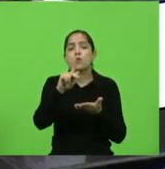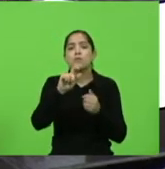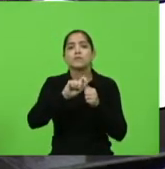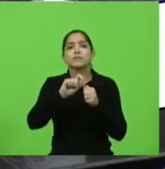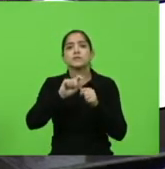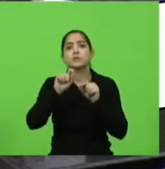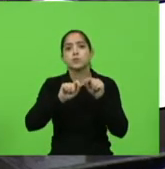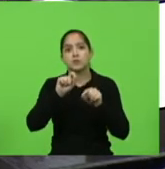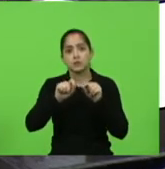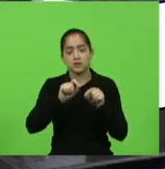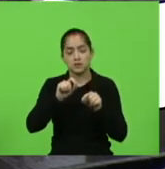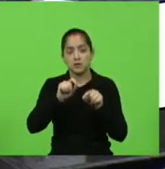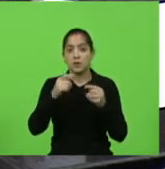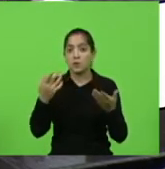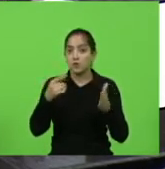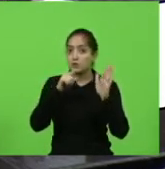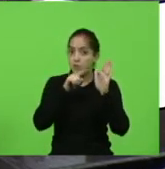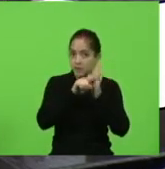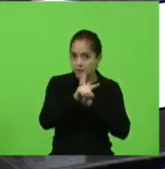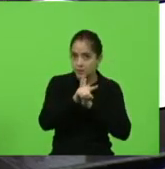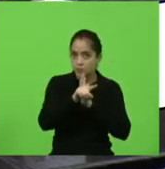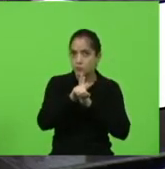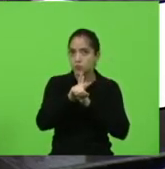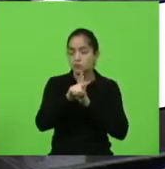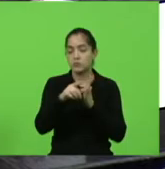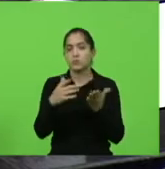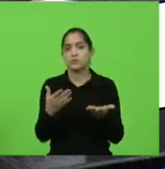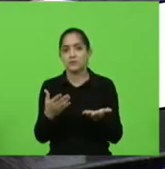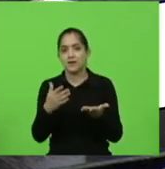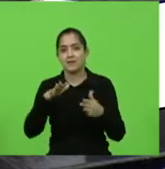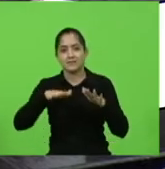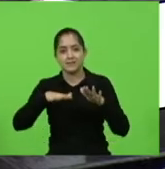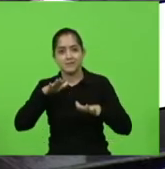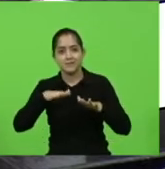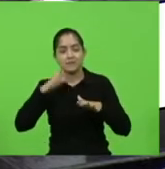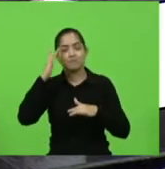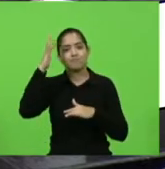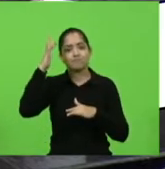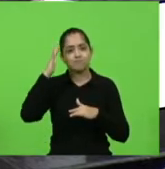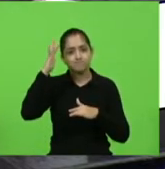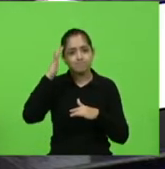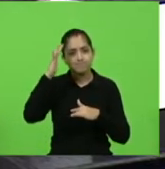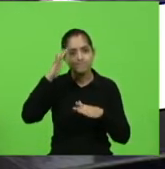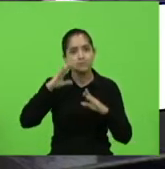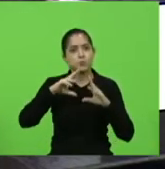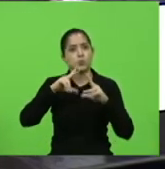eu faço essa pergunta, às vezes, nessas palestras, eu me levo a uma reflexão profunda e tudo que é